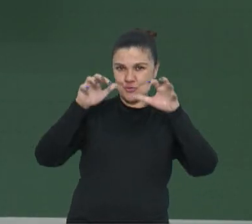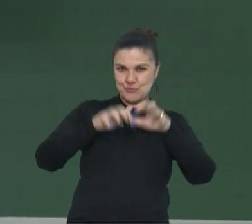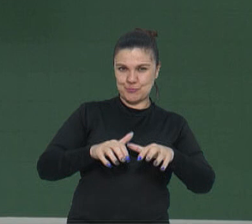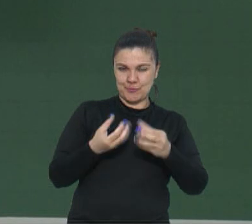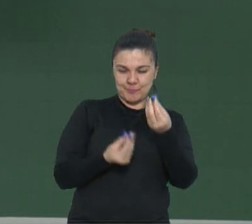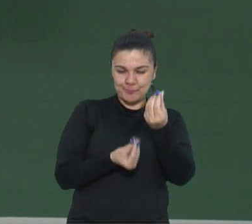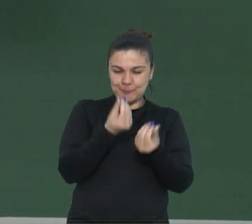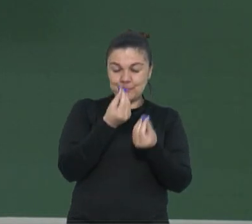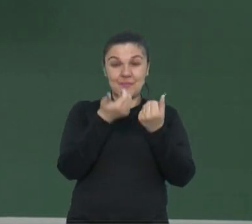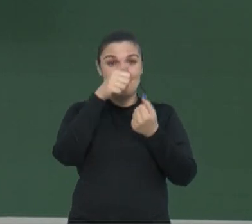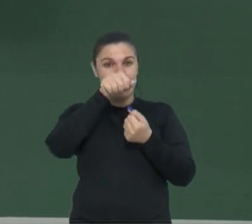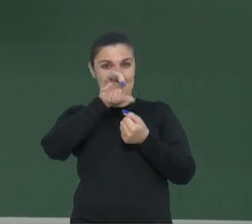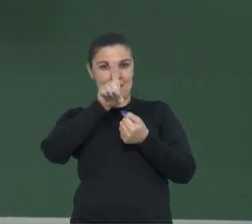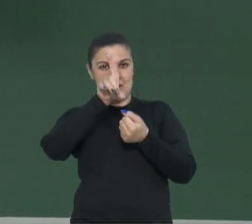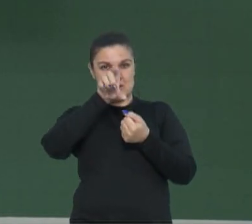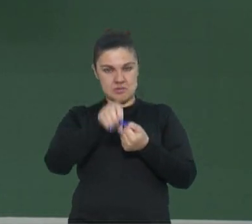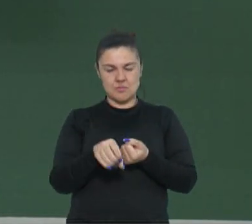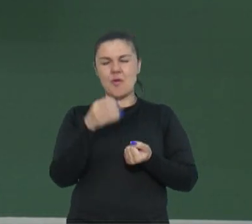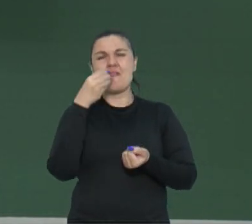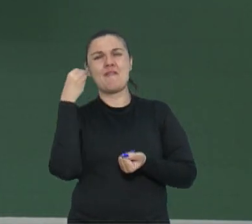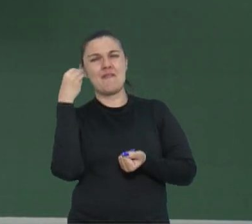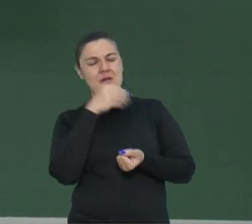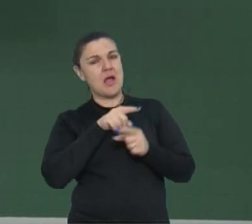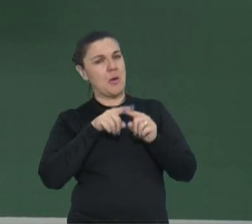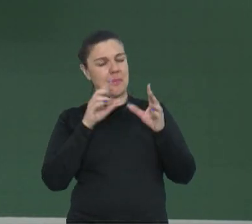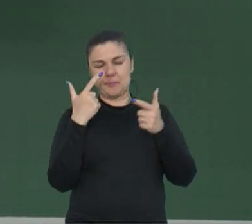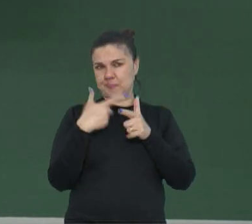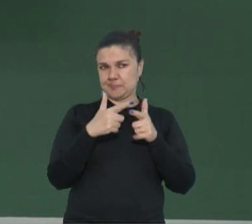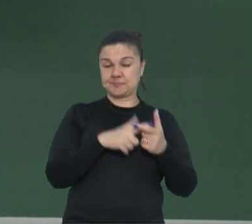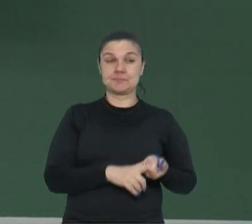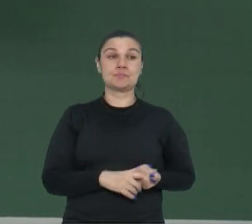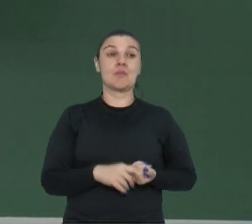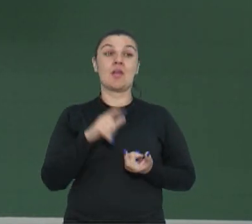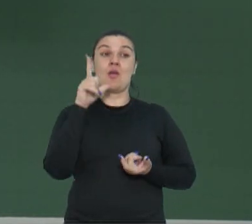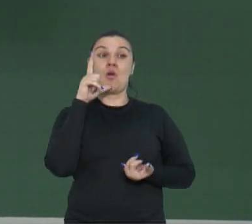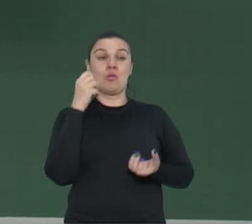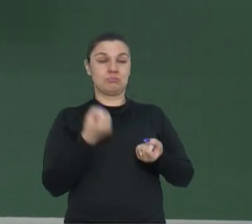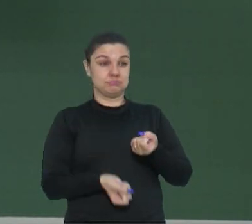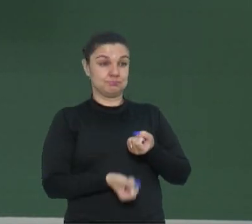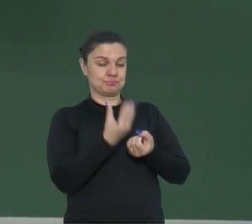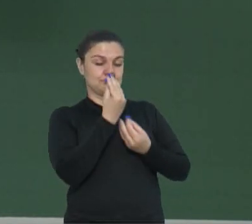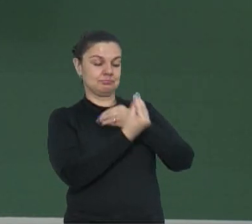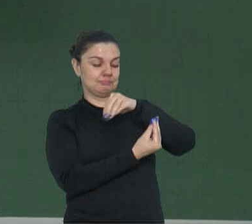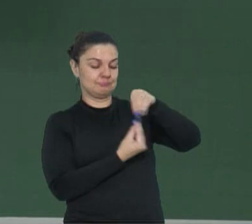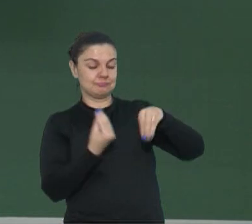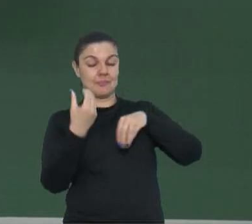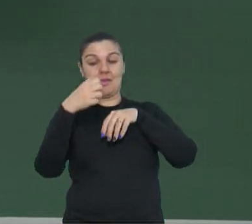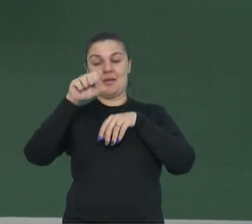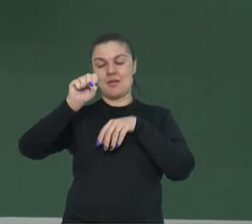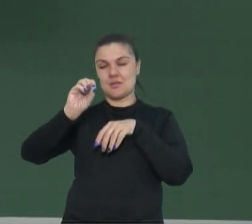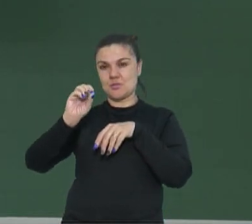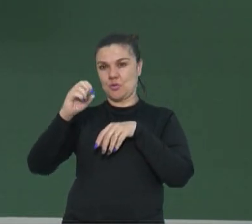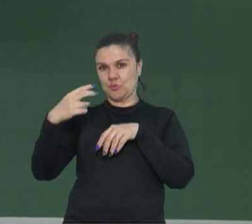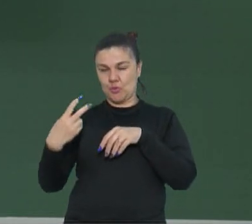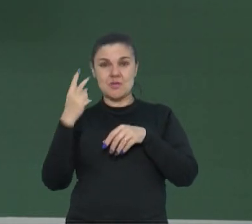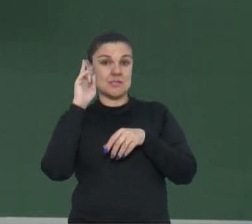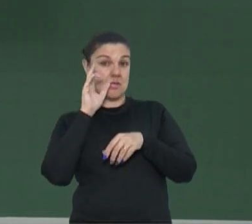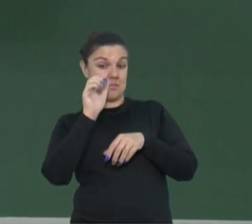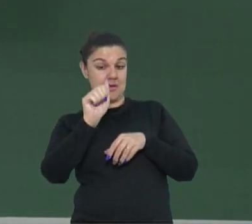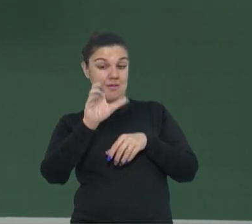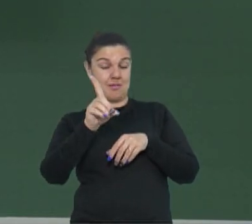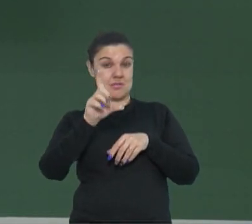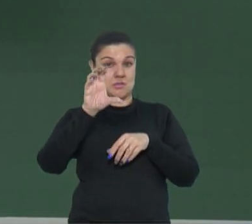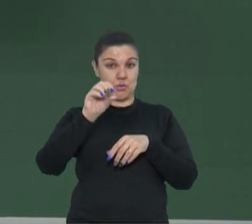formar ácido carbônico. Um ácido fraco, sem muito problema. Quando a água reage com óxido de enxofre, vira ácido